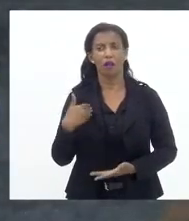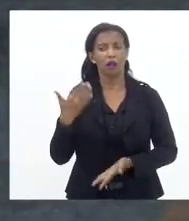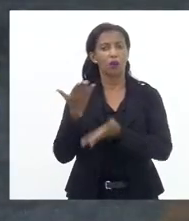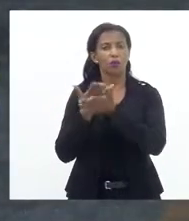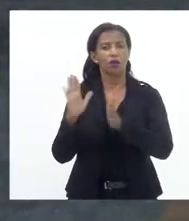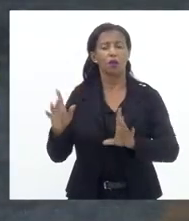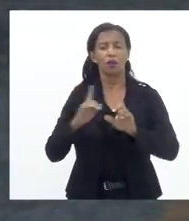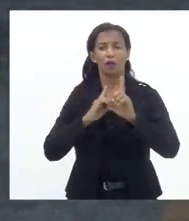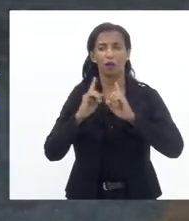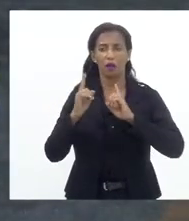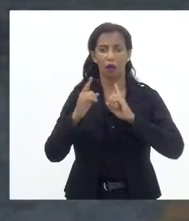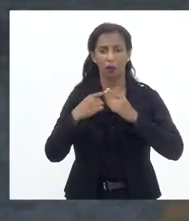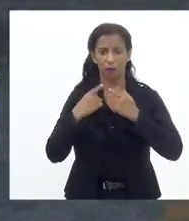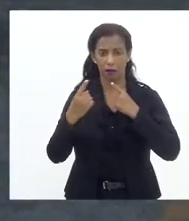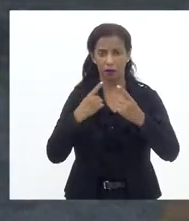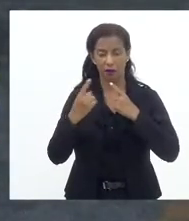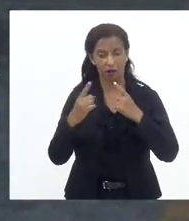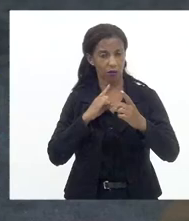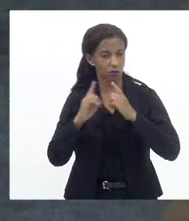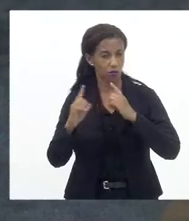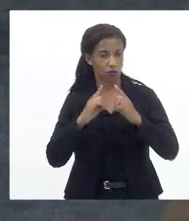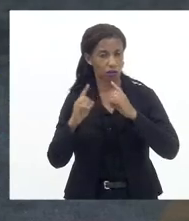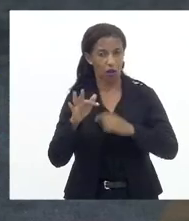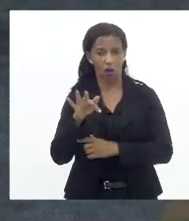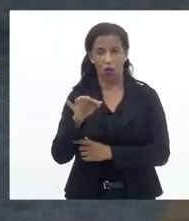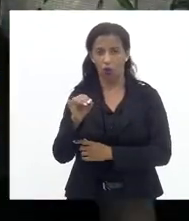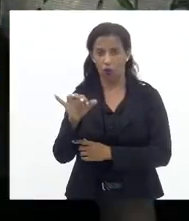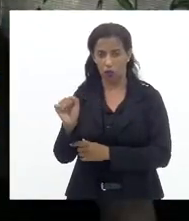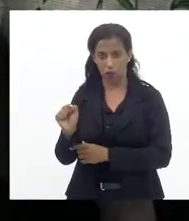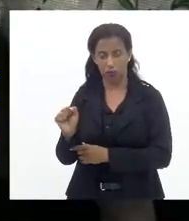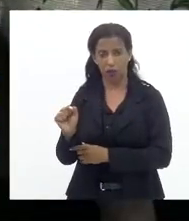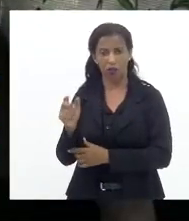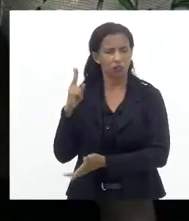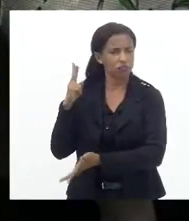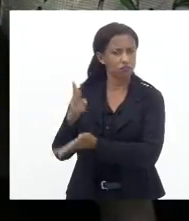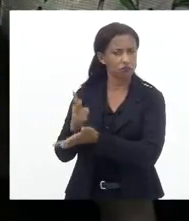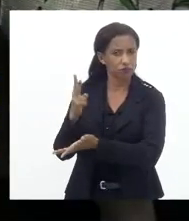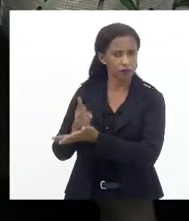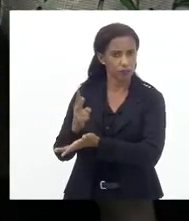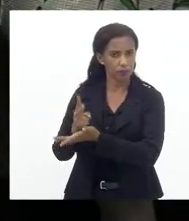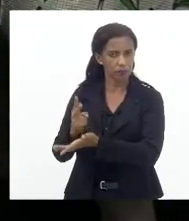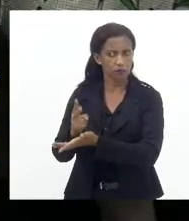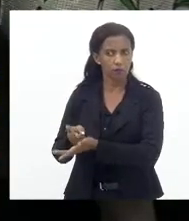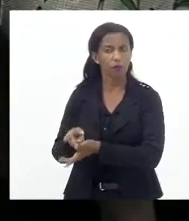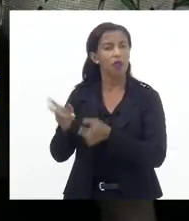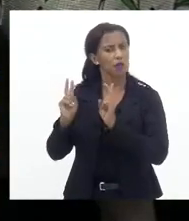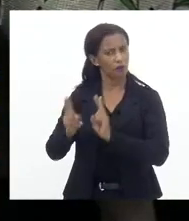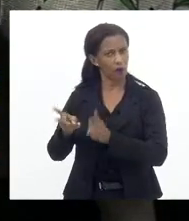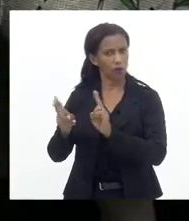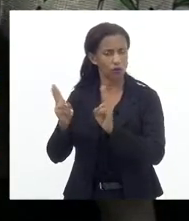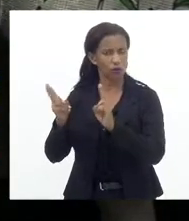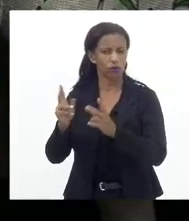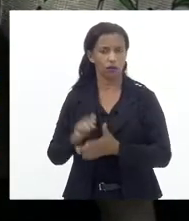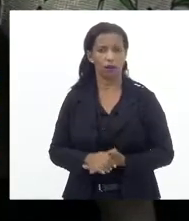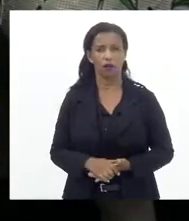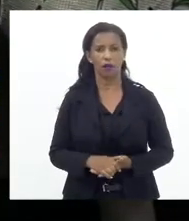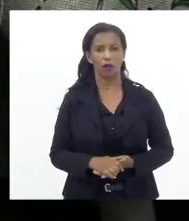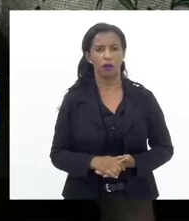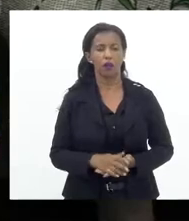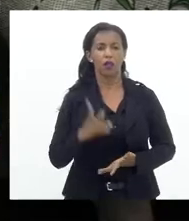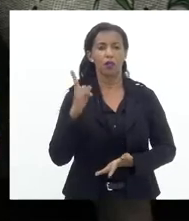dizendo presente que o diálogo com os pede tem sido o continua e vai continuar sendo a